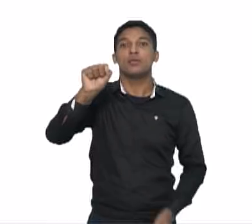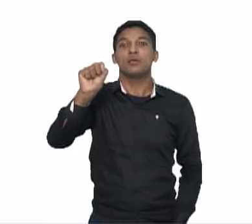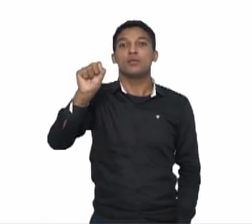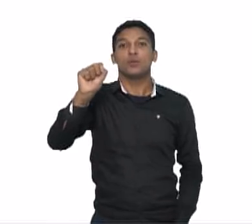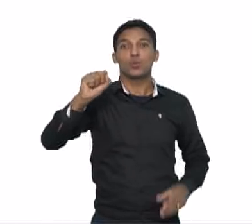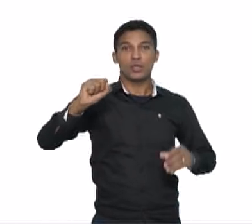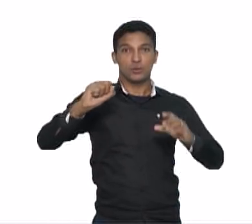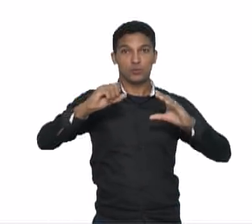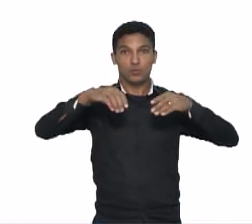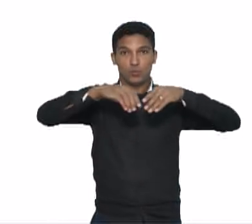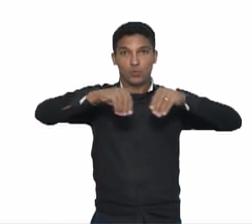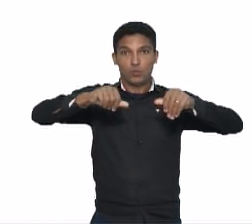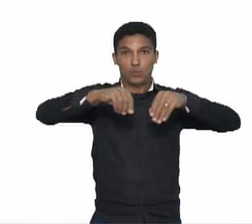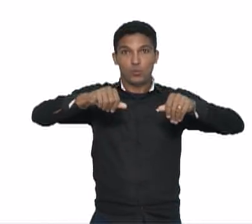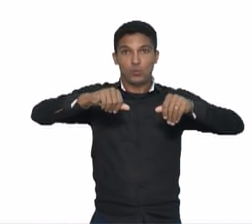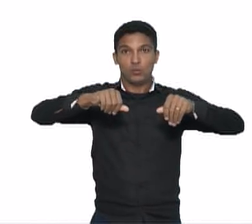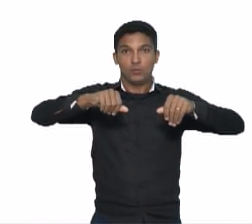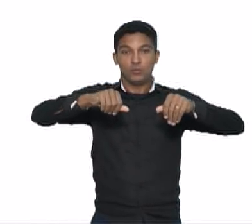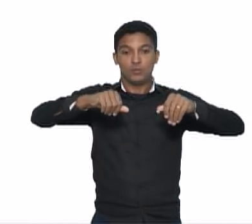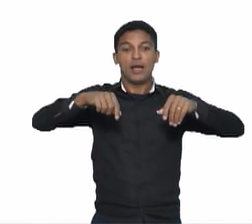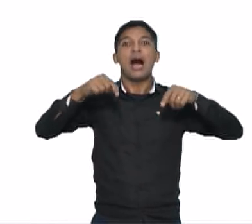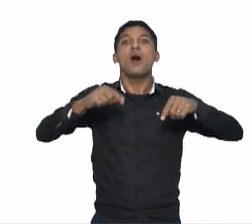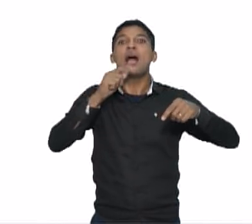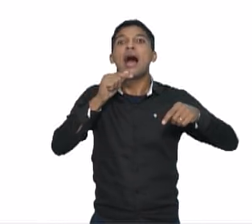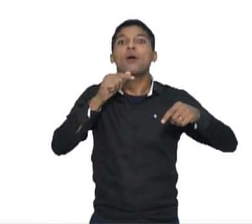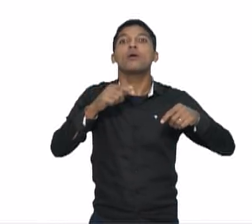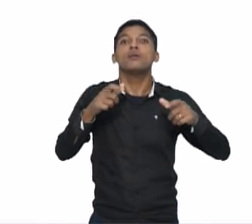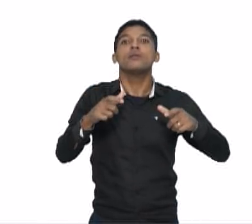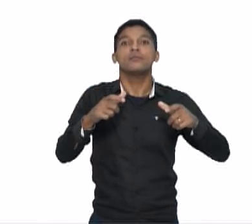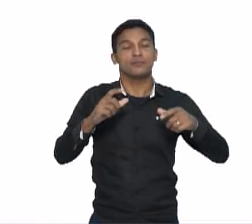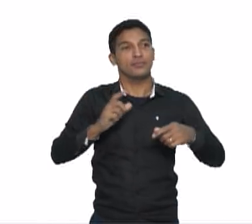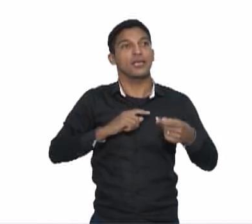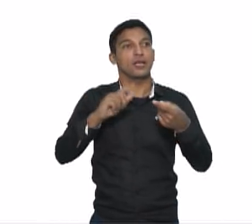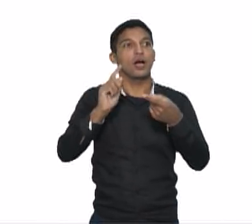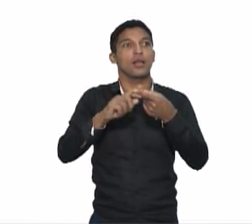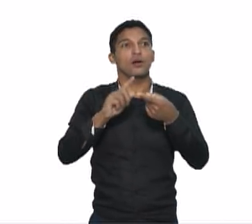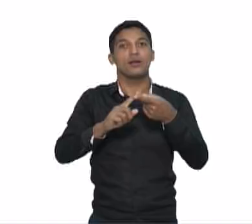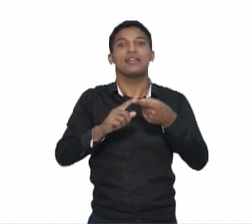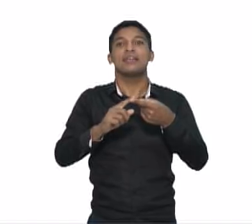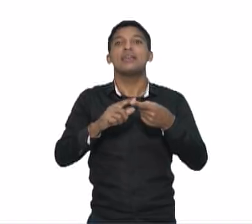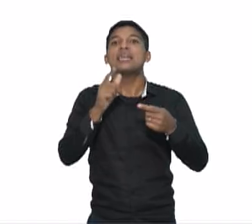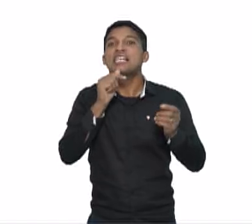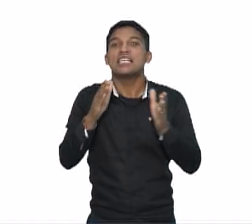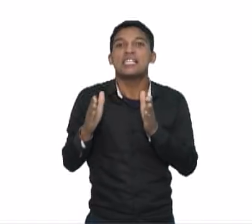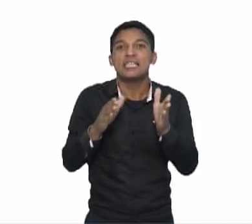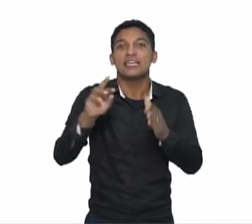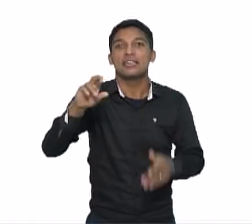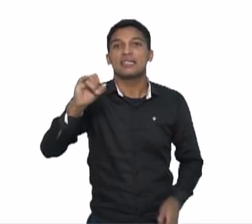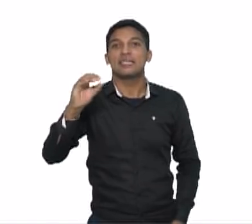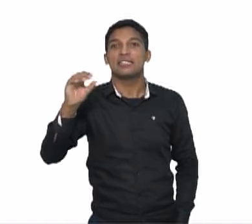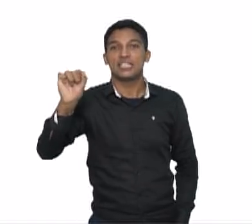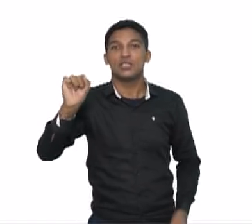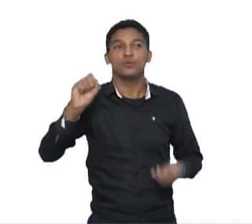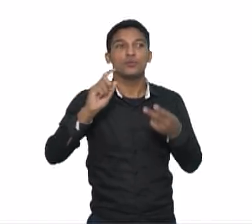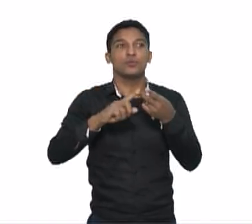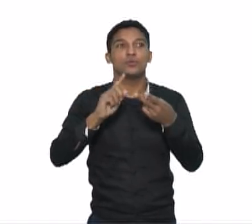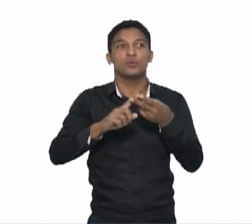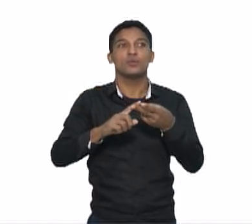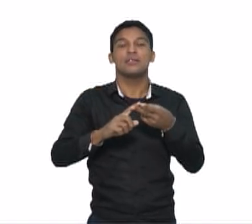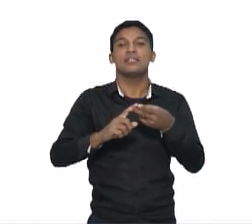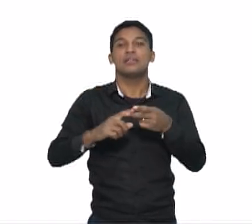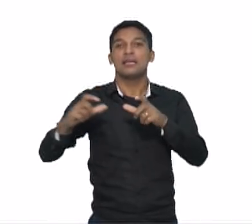os rios, lagos, geleiras, oceanos e mares e águas